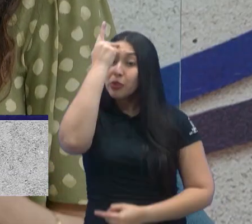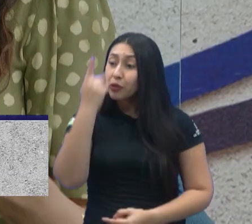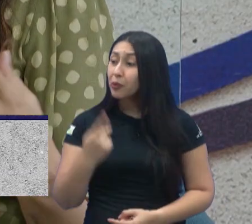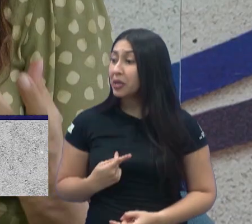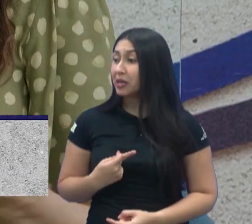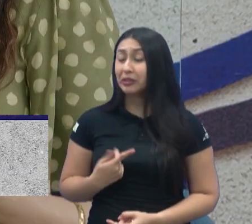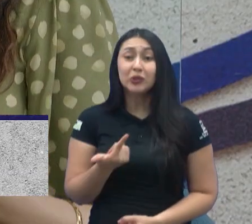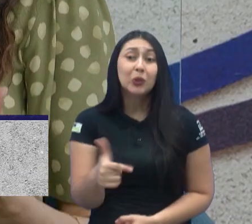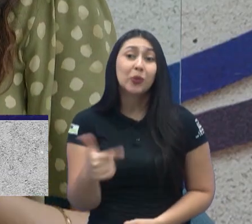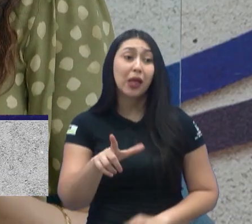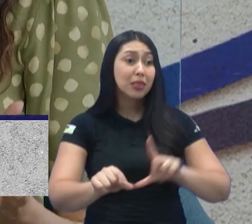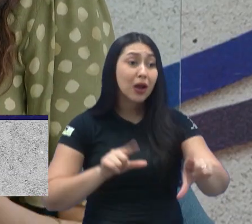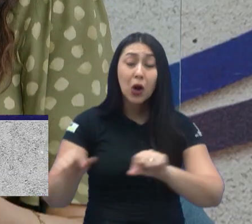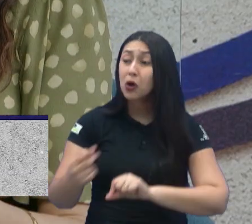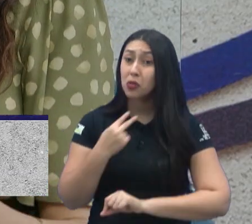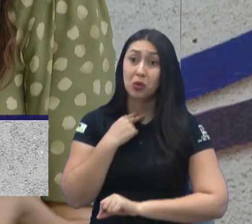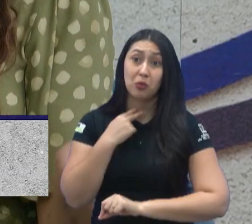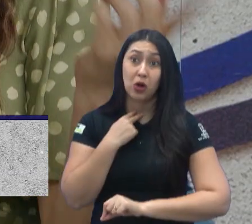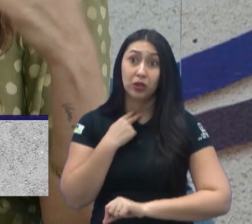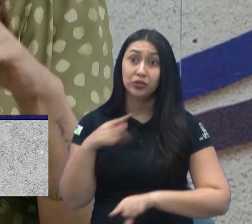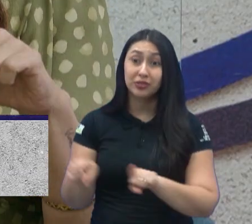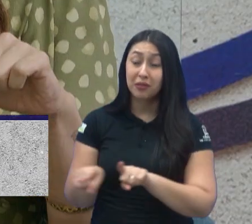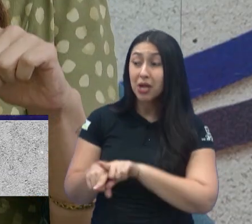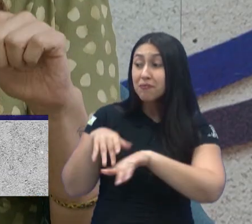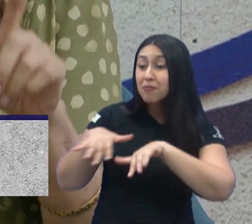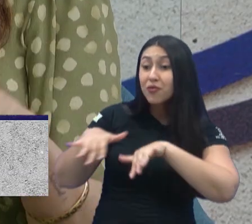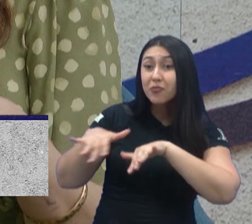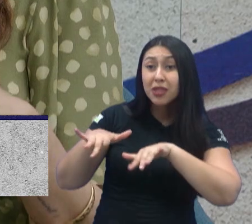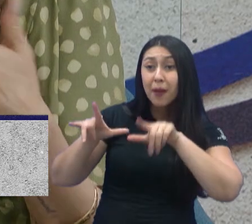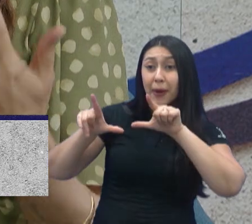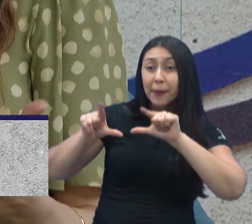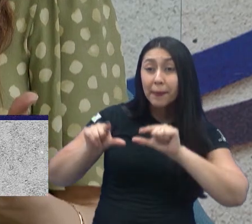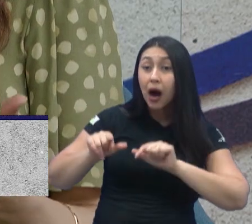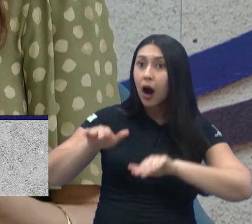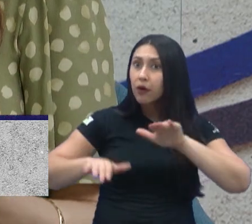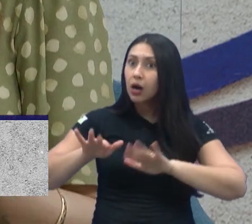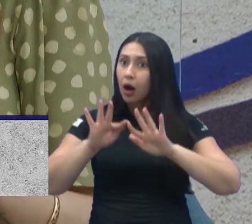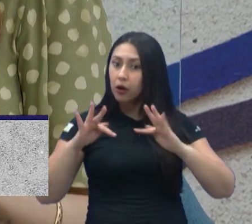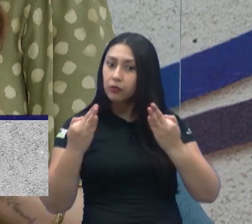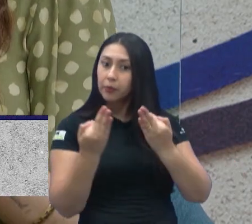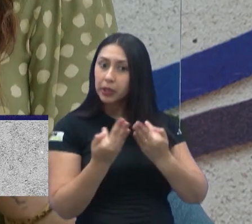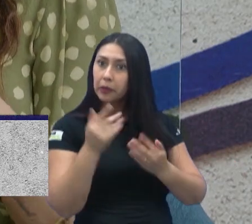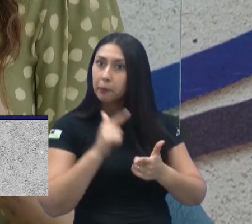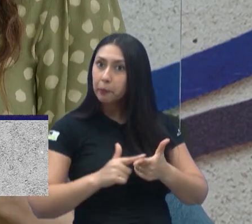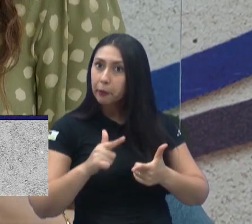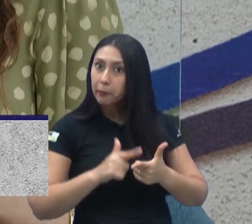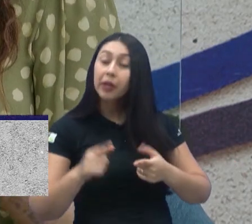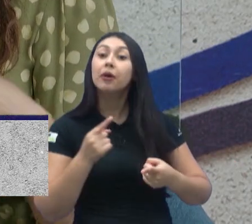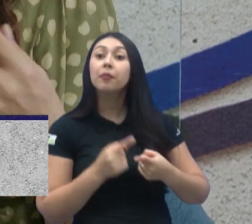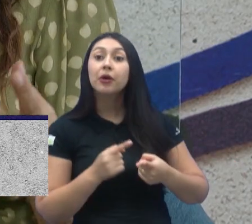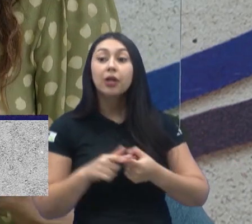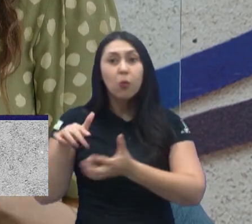escolha, né, ou porque perde a capacidade de funcionalidade, ou ao contrário, às vezes a família tem dificuldade de lidar com aqueles